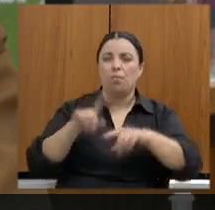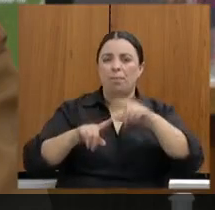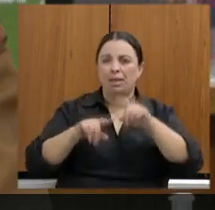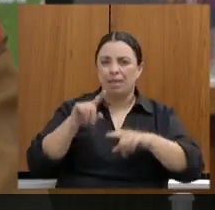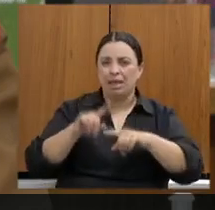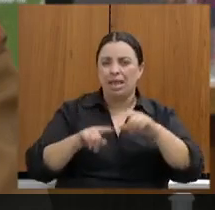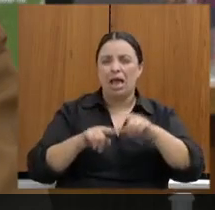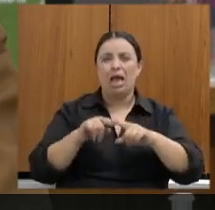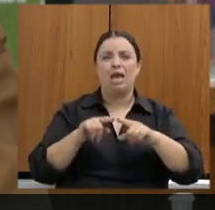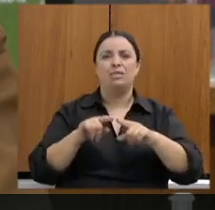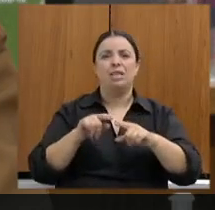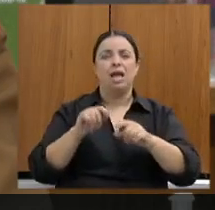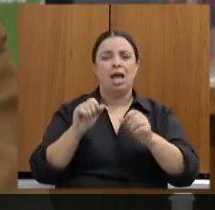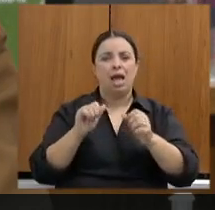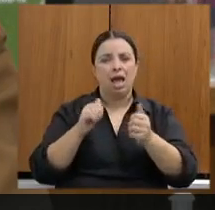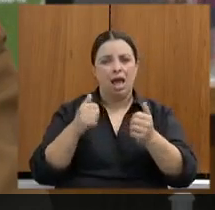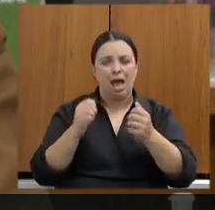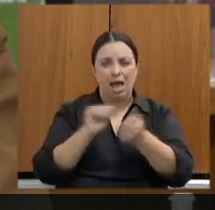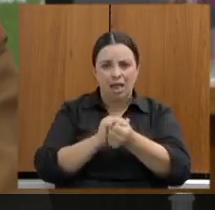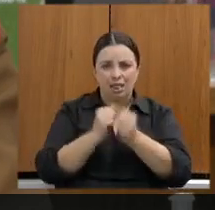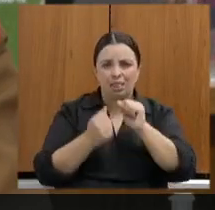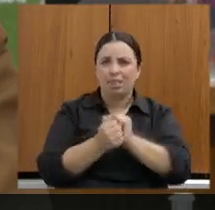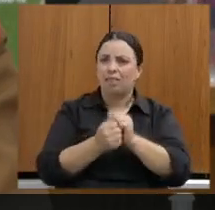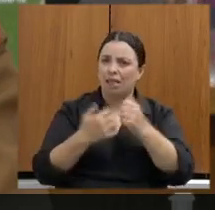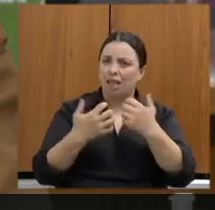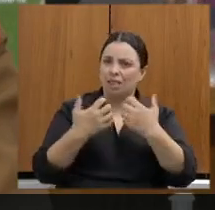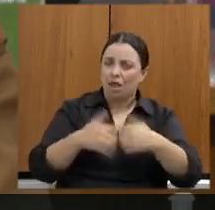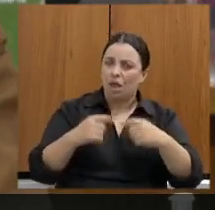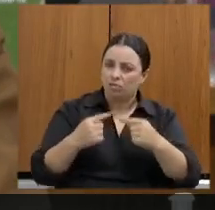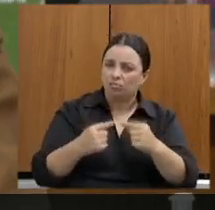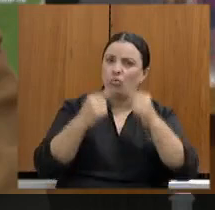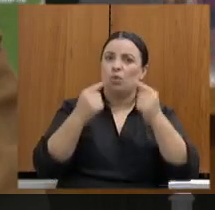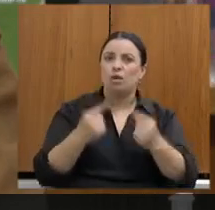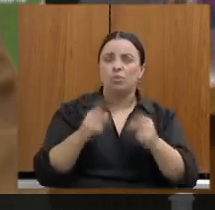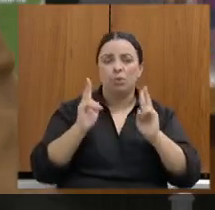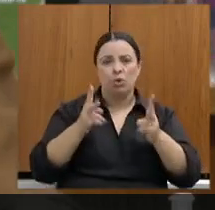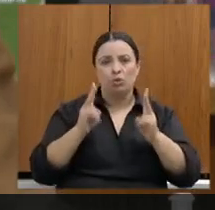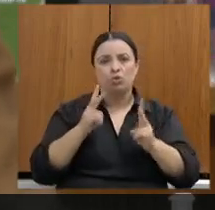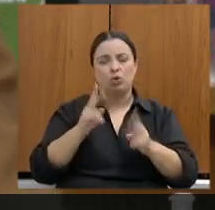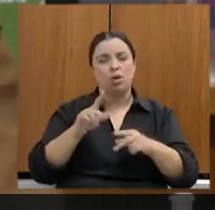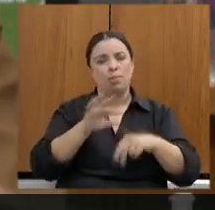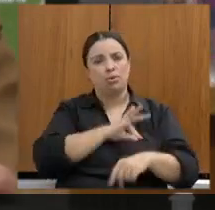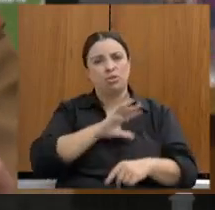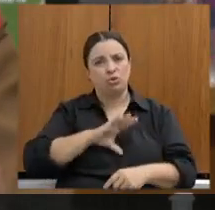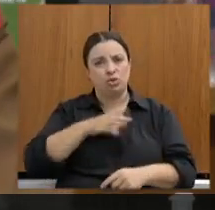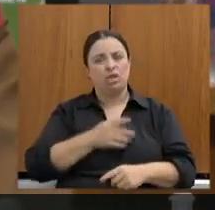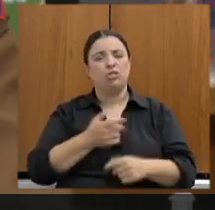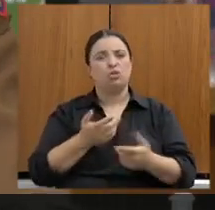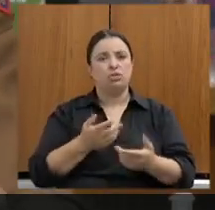honrosa corajosa enfrentando e cuidando por milheiro a nossa gratidão então o nosso Muito obrigado pela oportunidade e